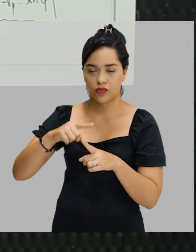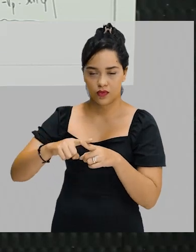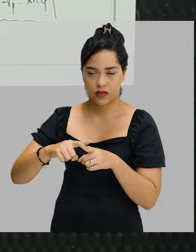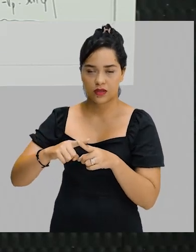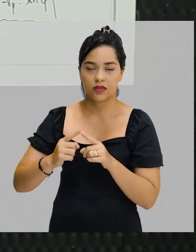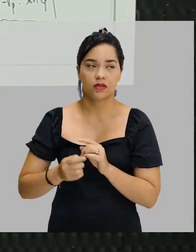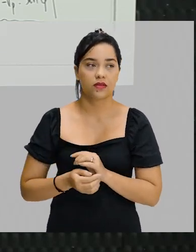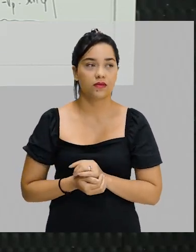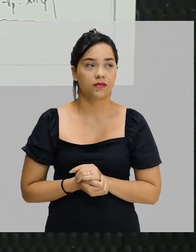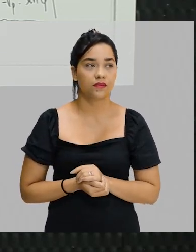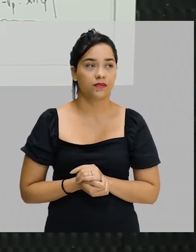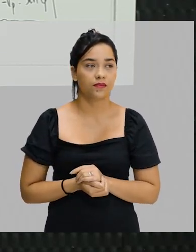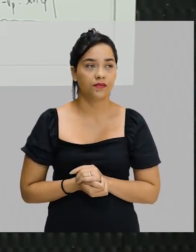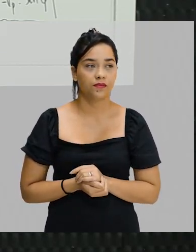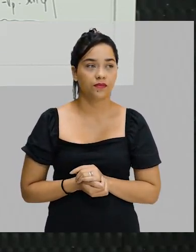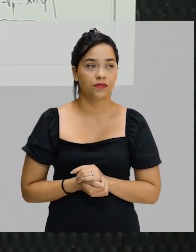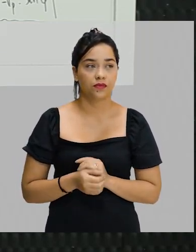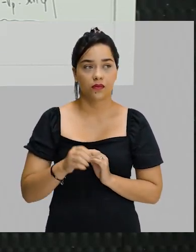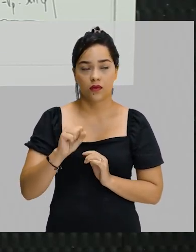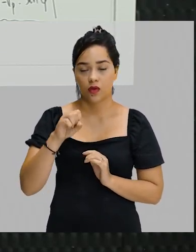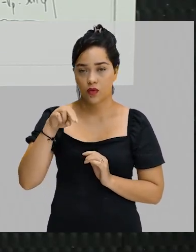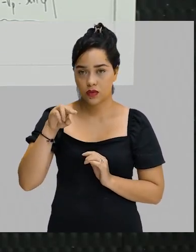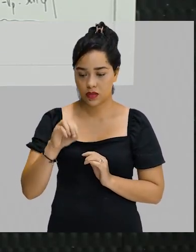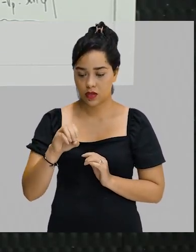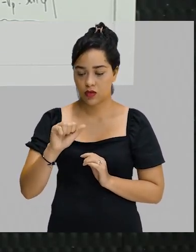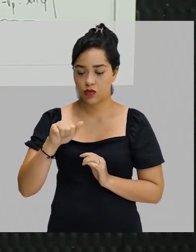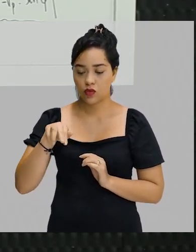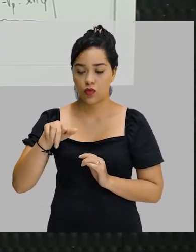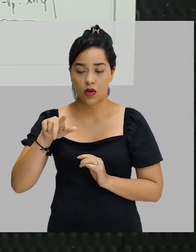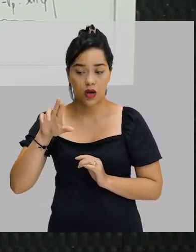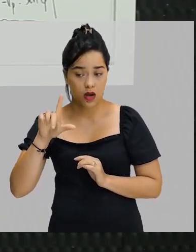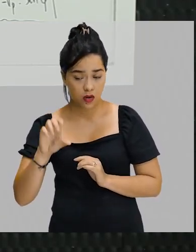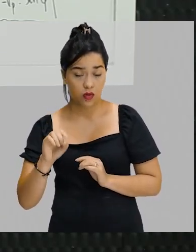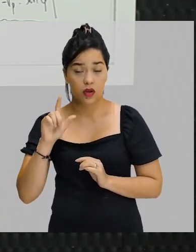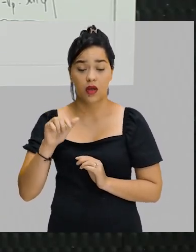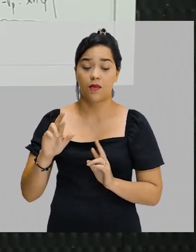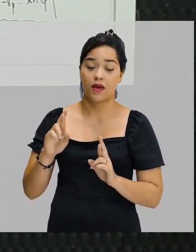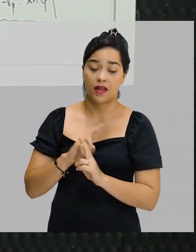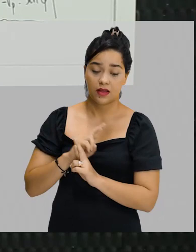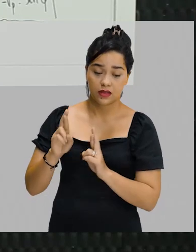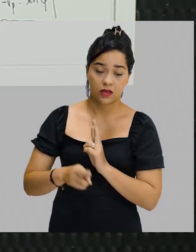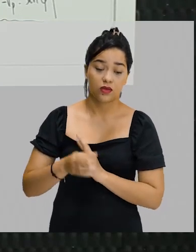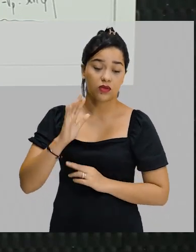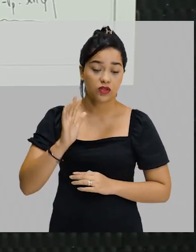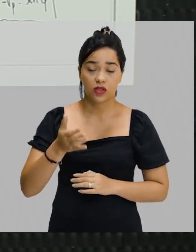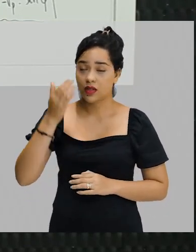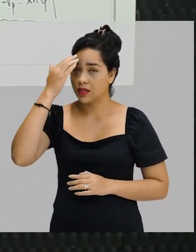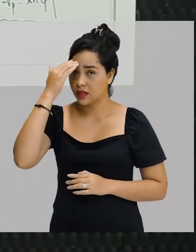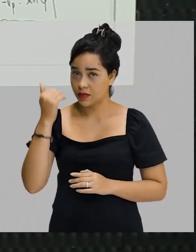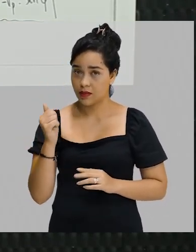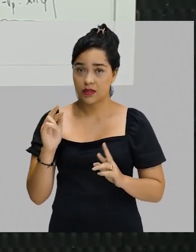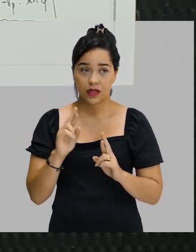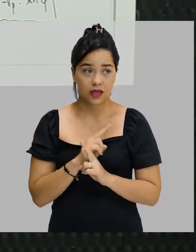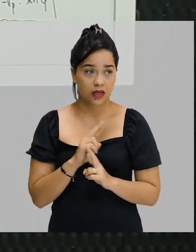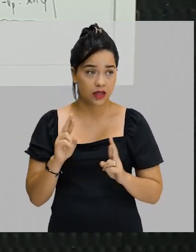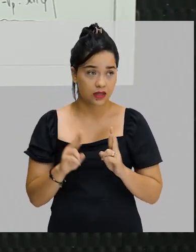vezes o seno do ângulo. Pronto. Aqui uma relação nós já conhecemos, que é a